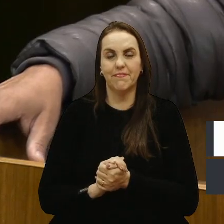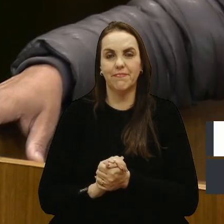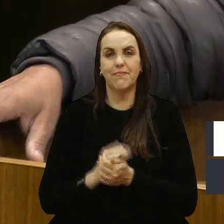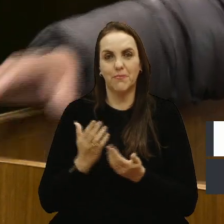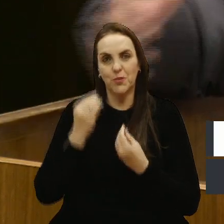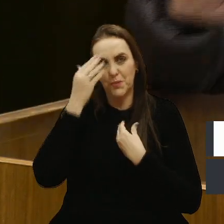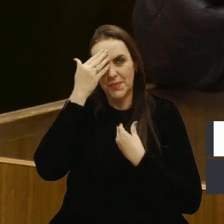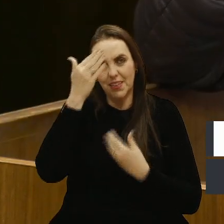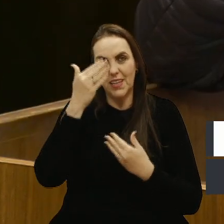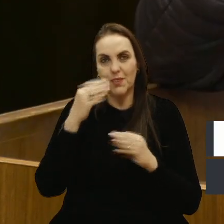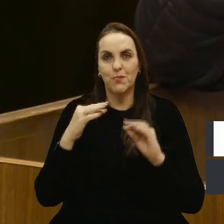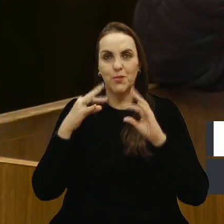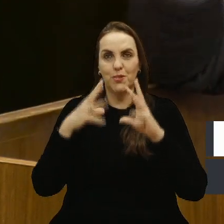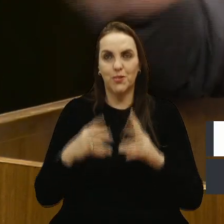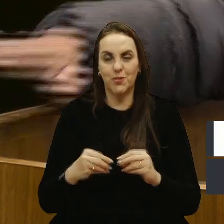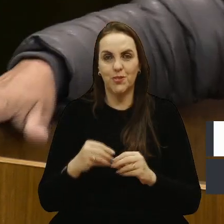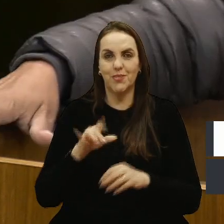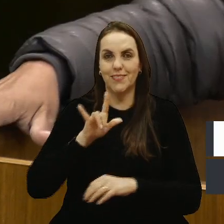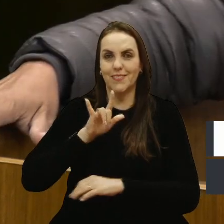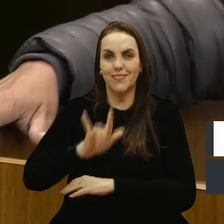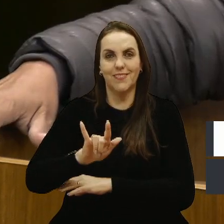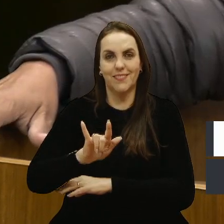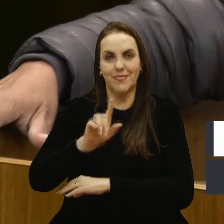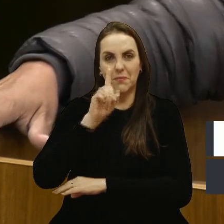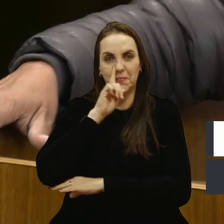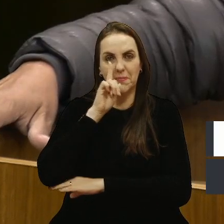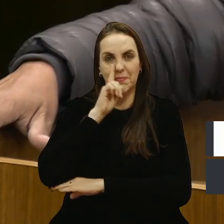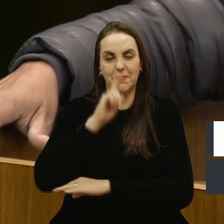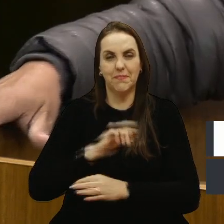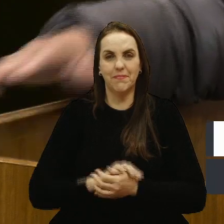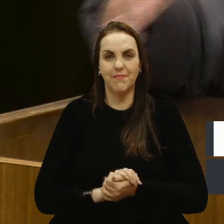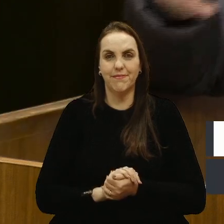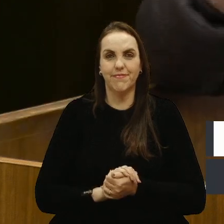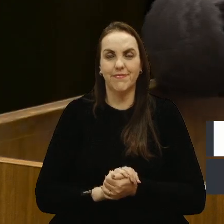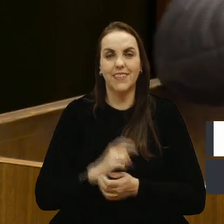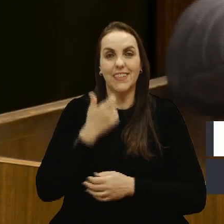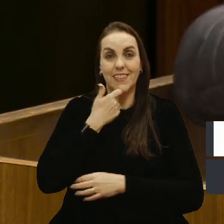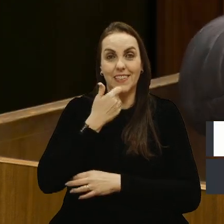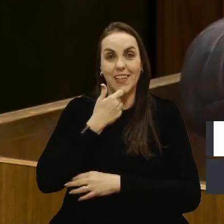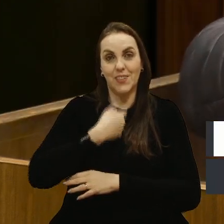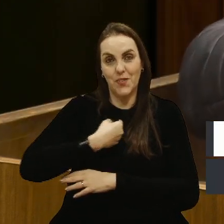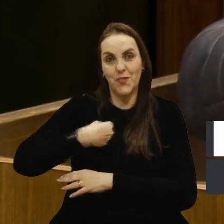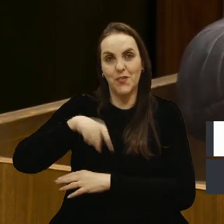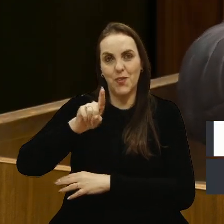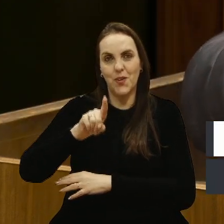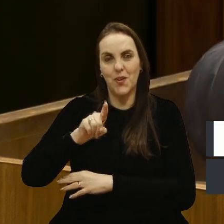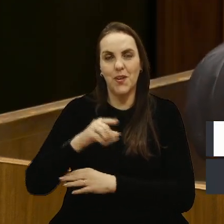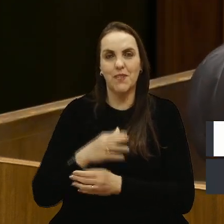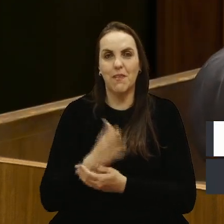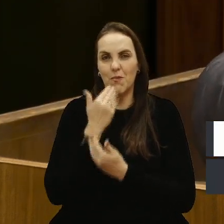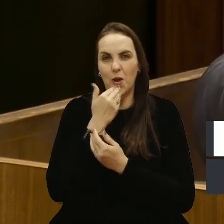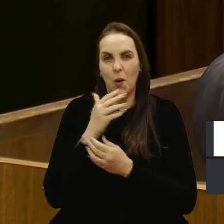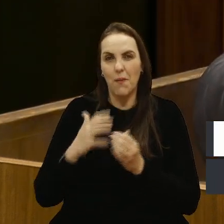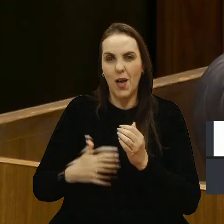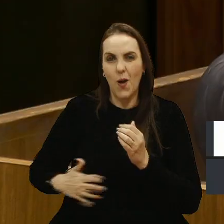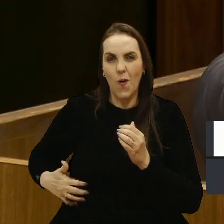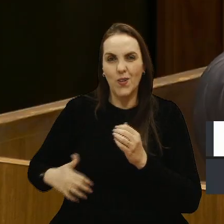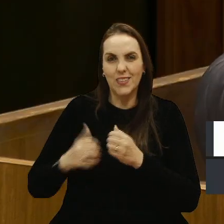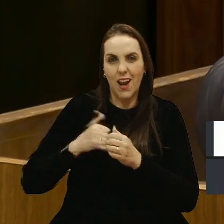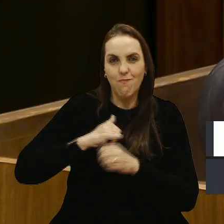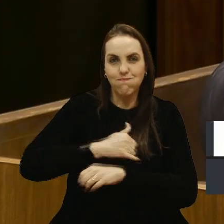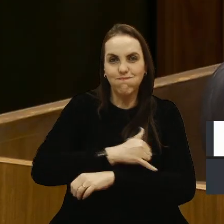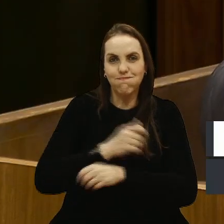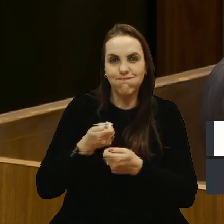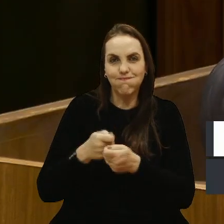muito obrigado por tudo. Te amo, minha mãe. Dizer que sexta-feira eu vou estar aí para a gente comer aquela costelinha gorda lá,